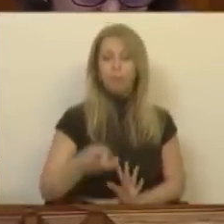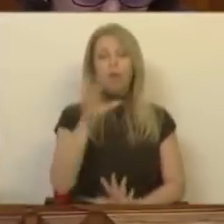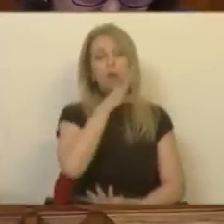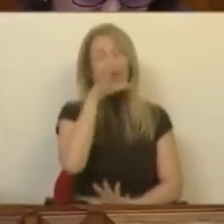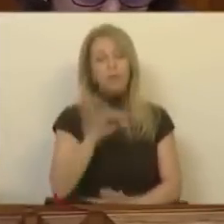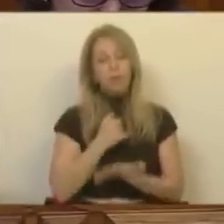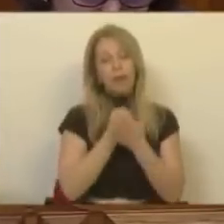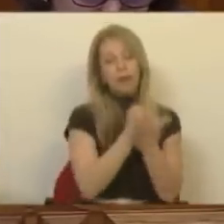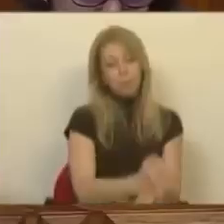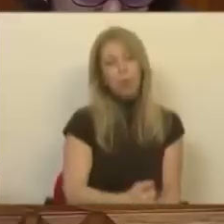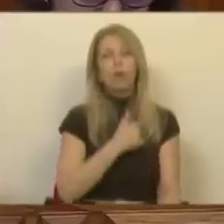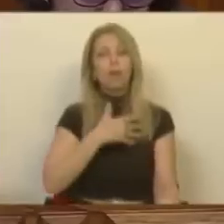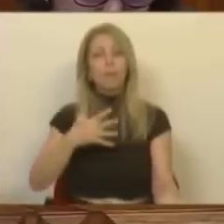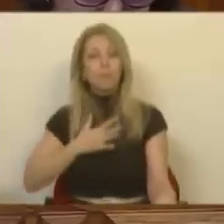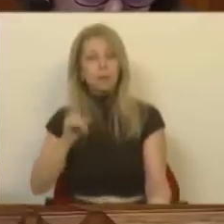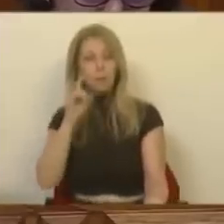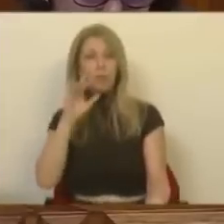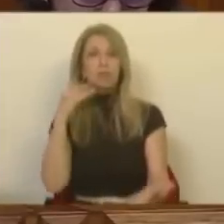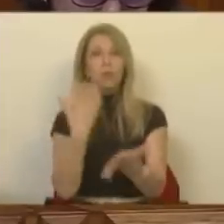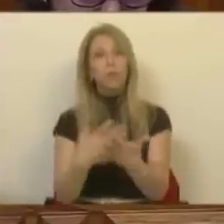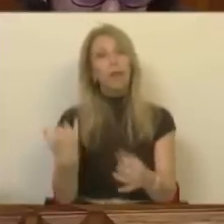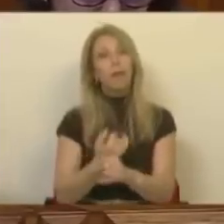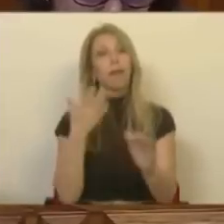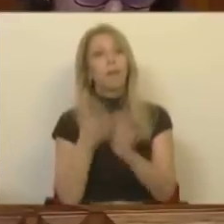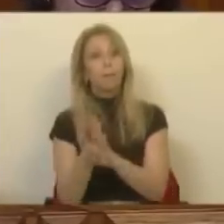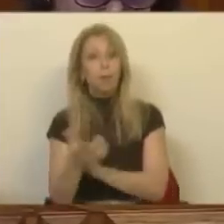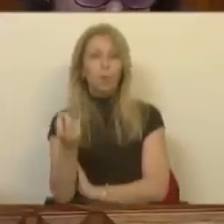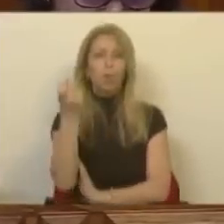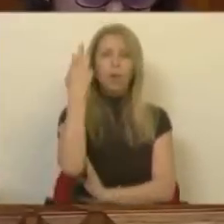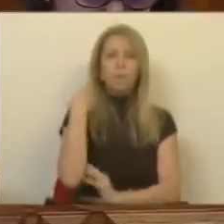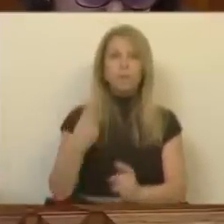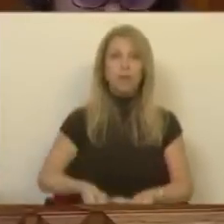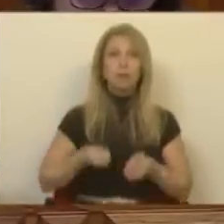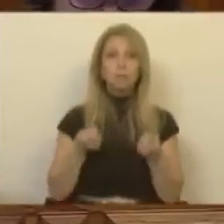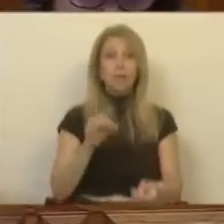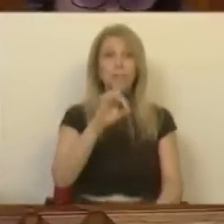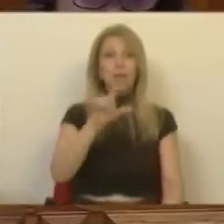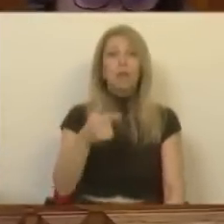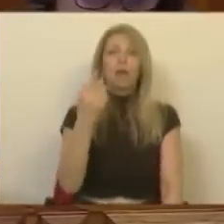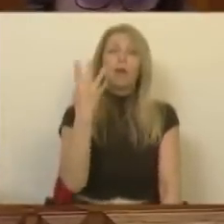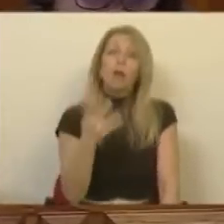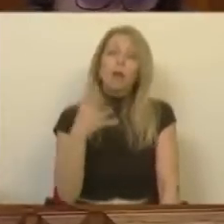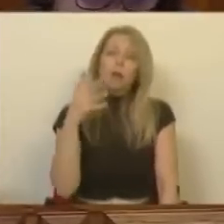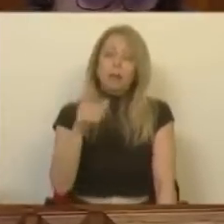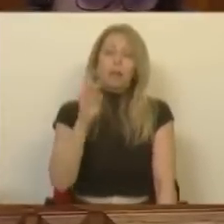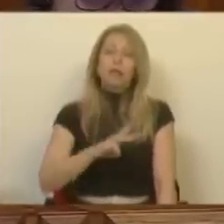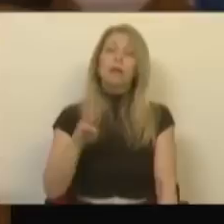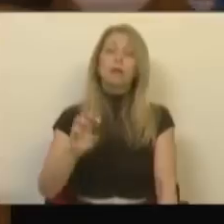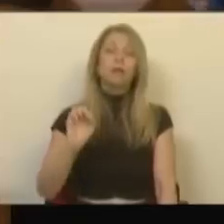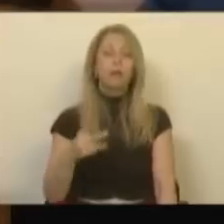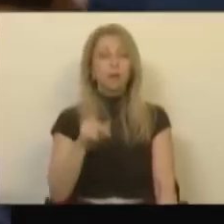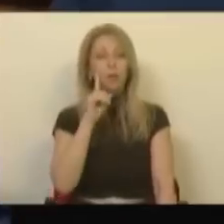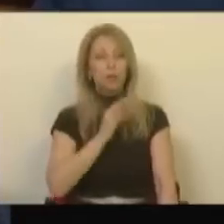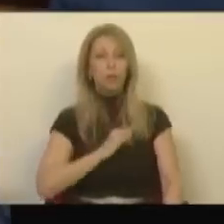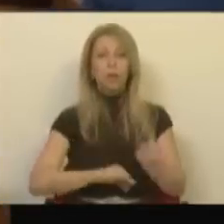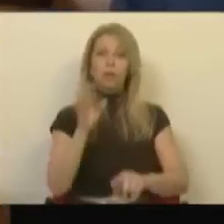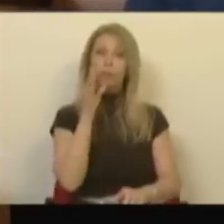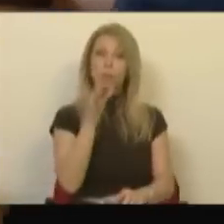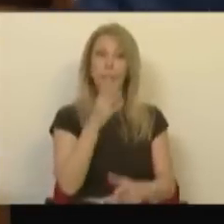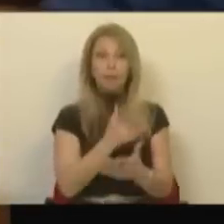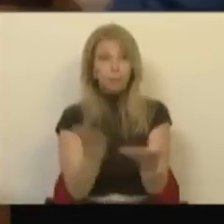as empresas para proteger o emprego o ano passado investimos 6,4 mil milhões de euros senhor deputada portanto